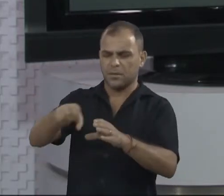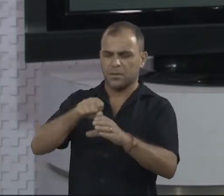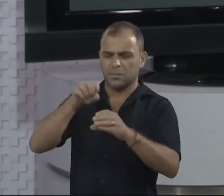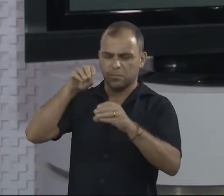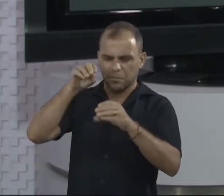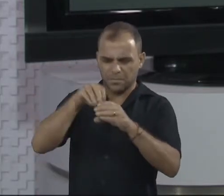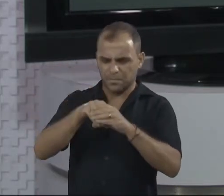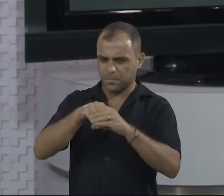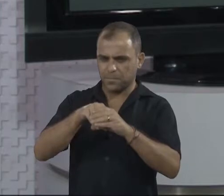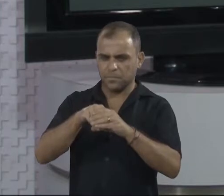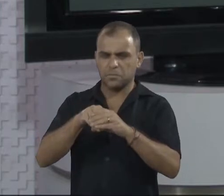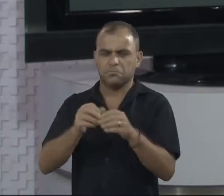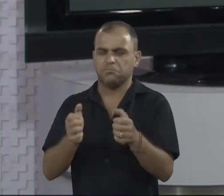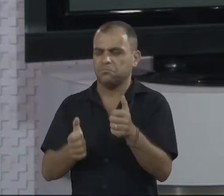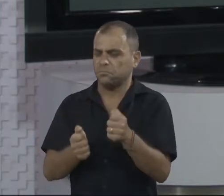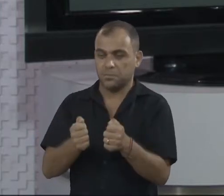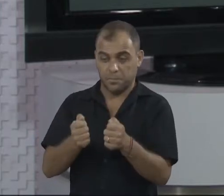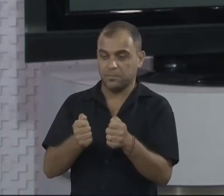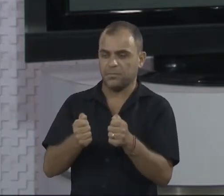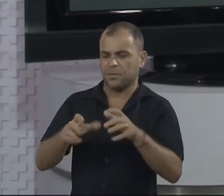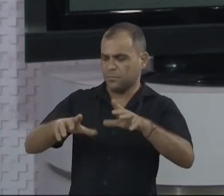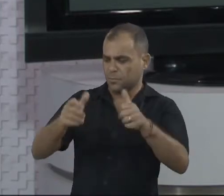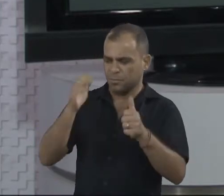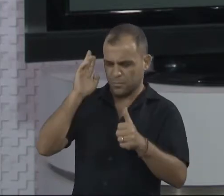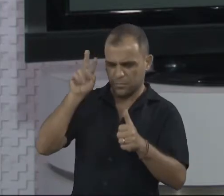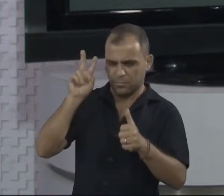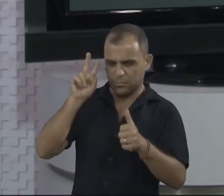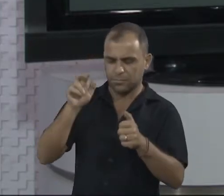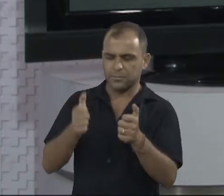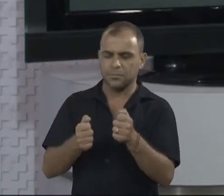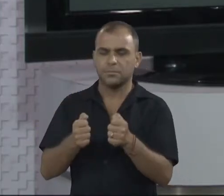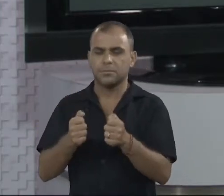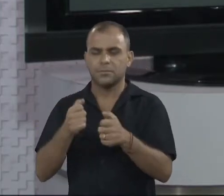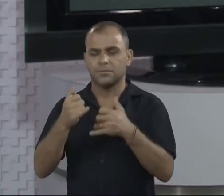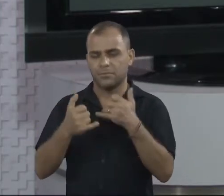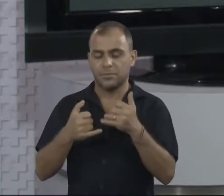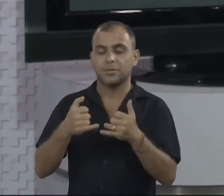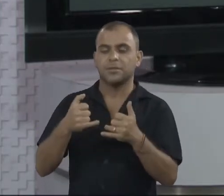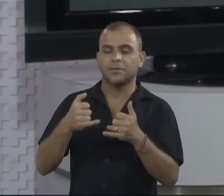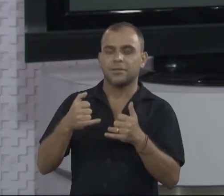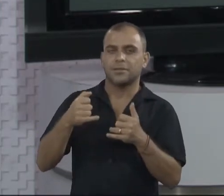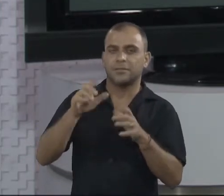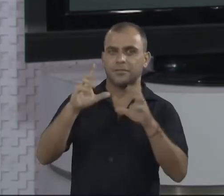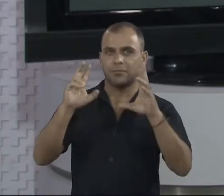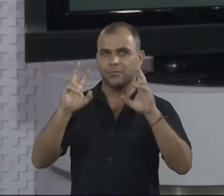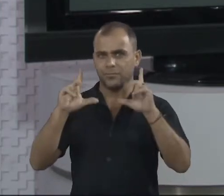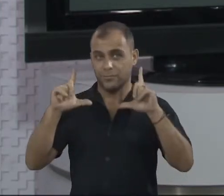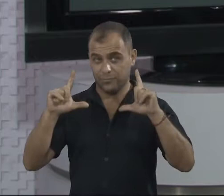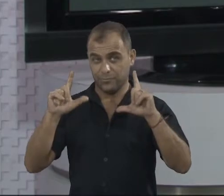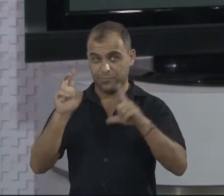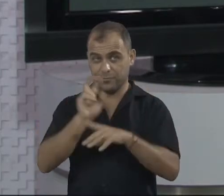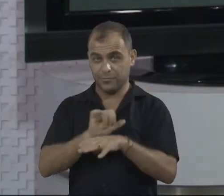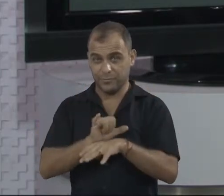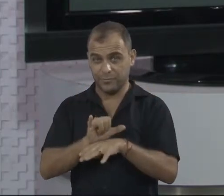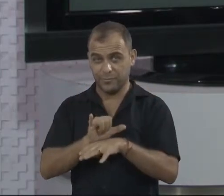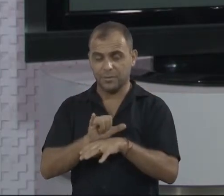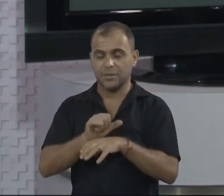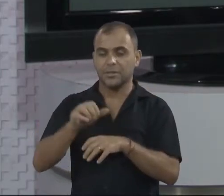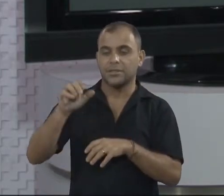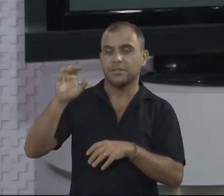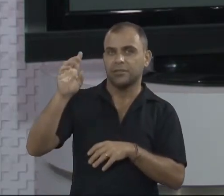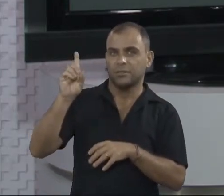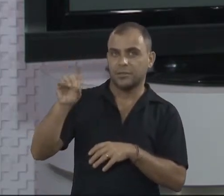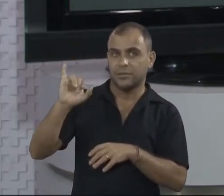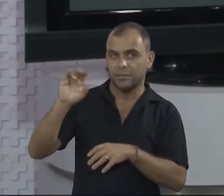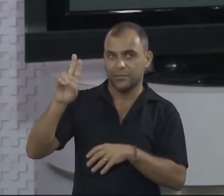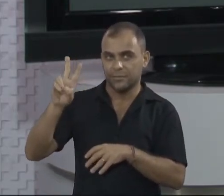comando. É onde tudo acontece. Lembra no nossos Divertidamente? Então, é assim lá dentro também.